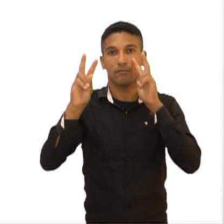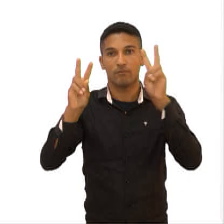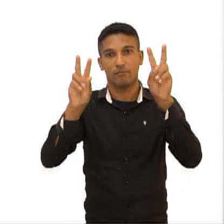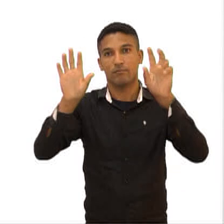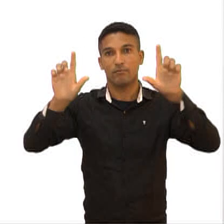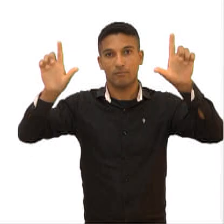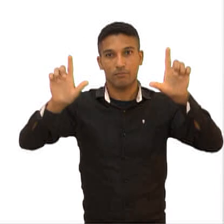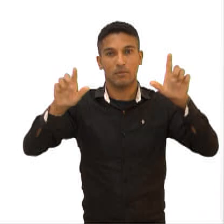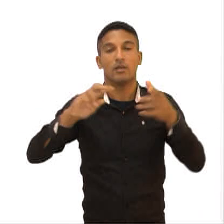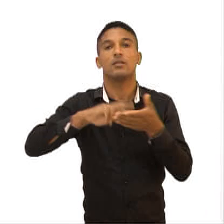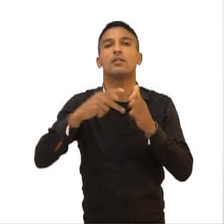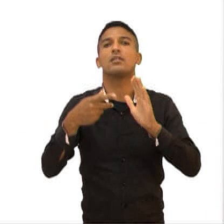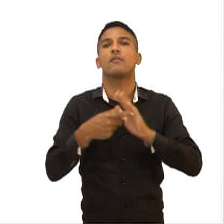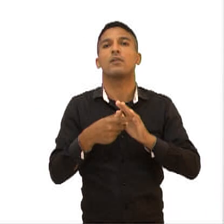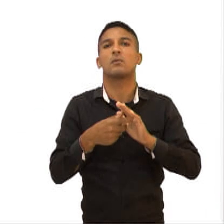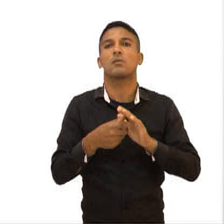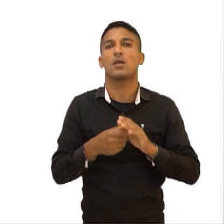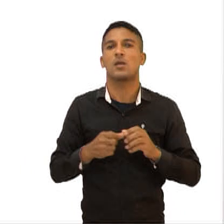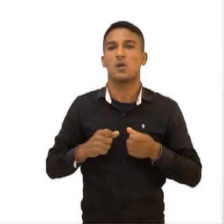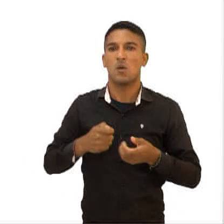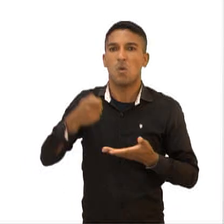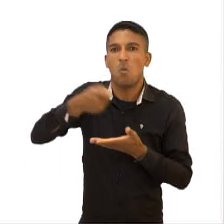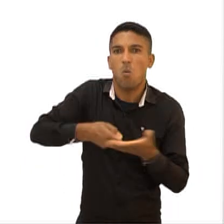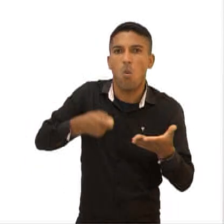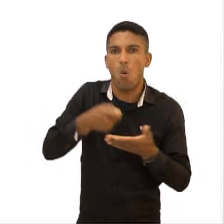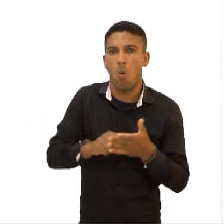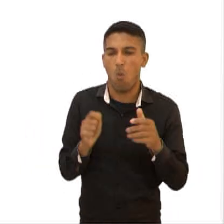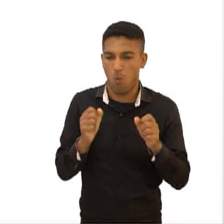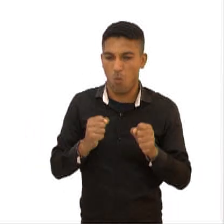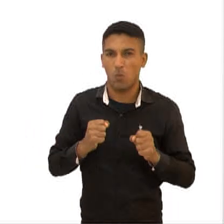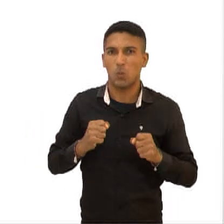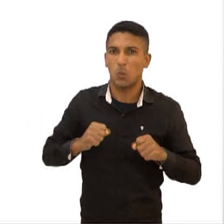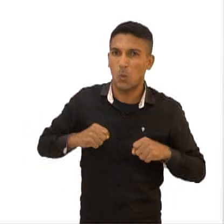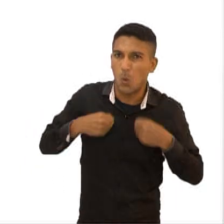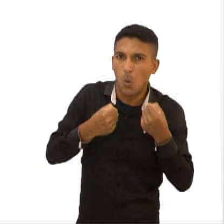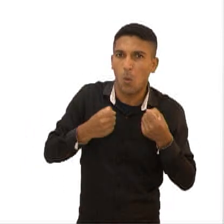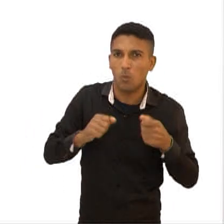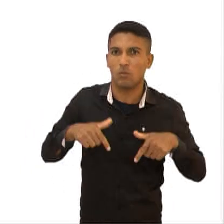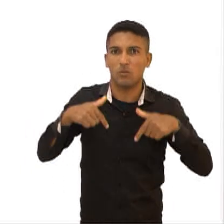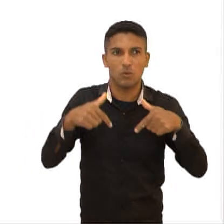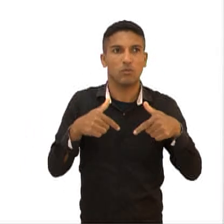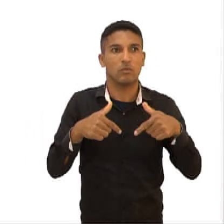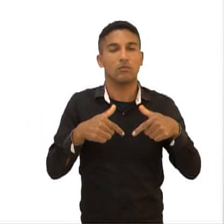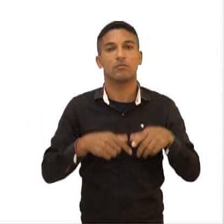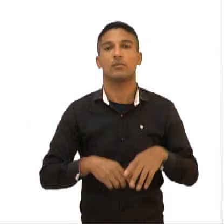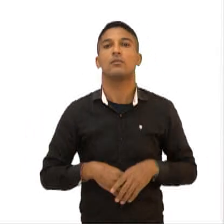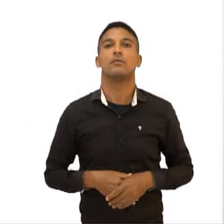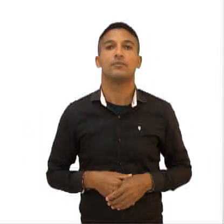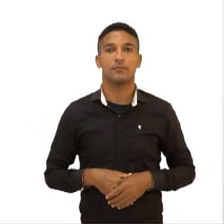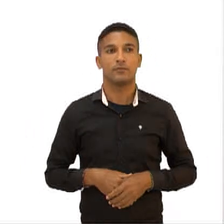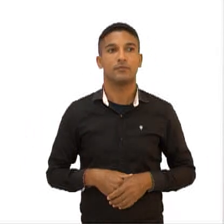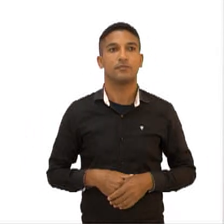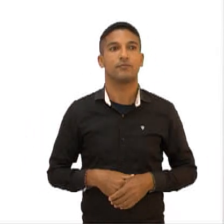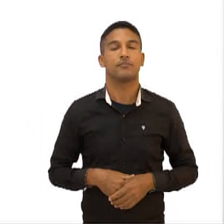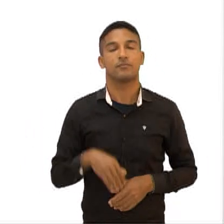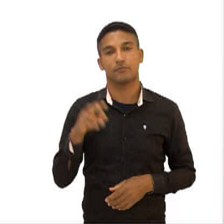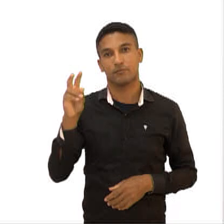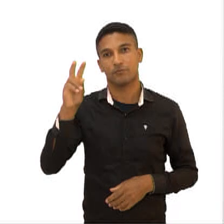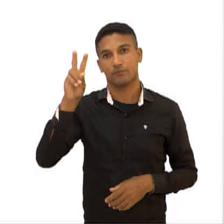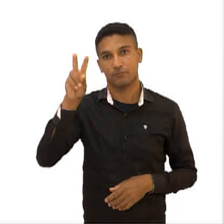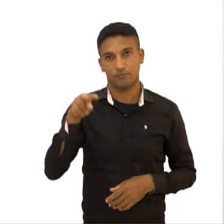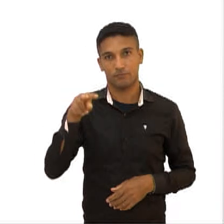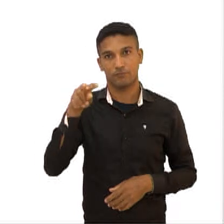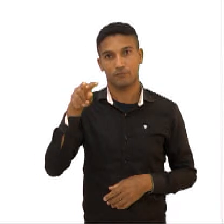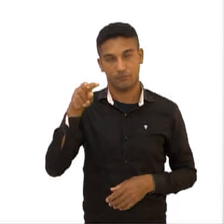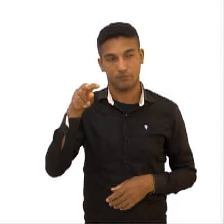a luta, o passado, os ideais e tradições de toda uma nação, chegando ao